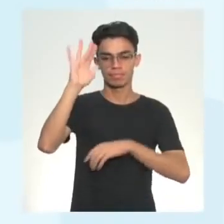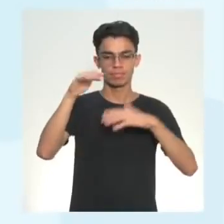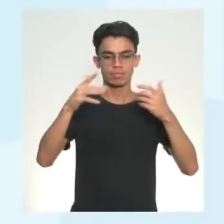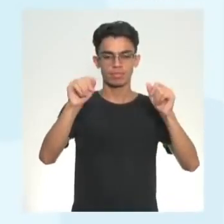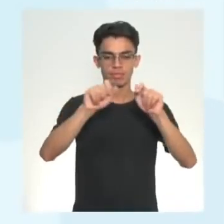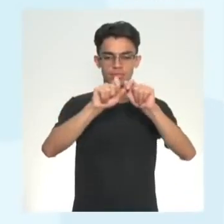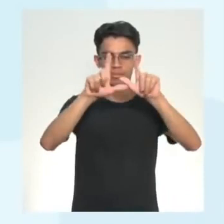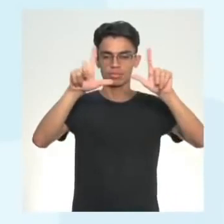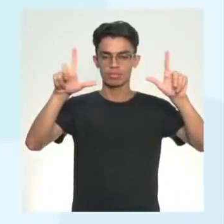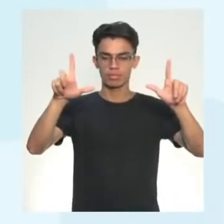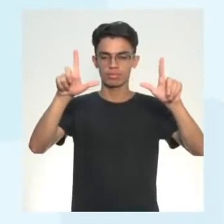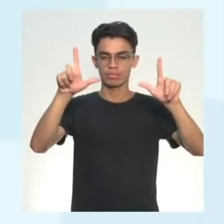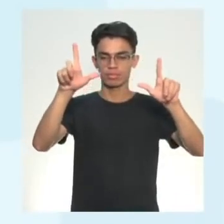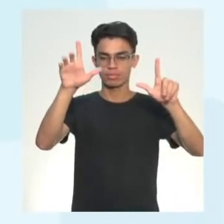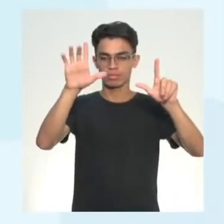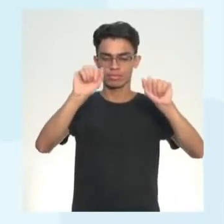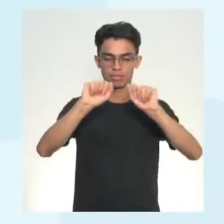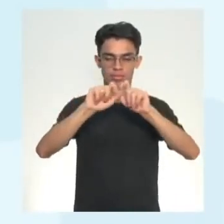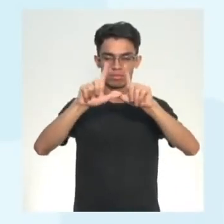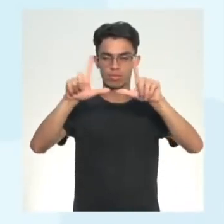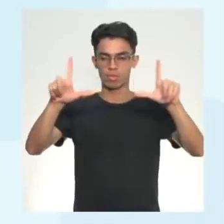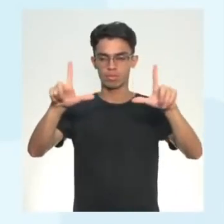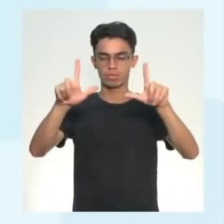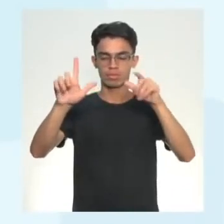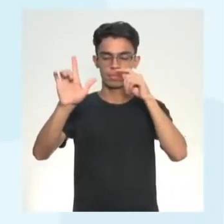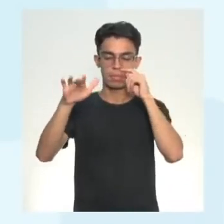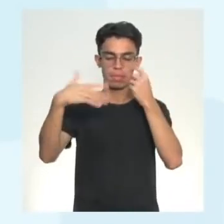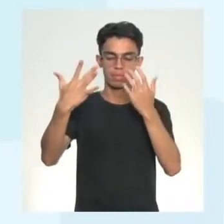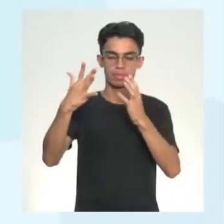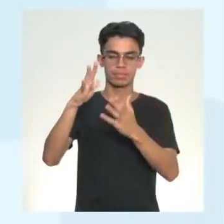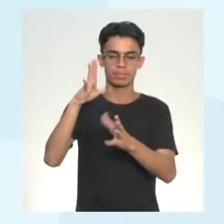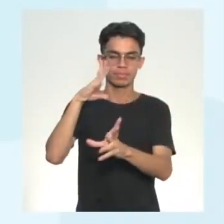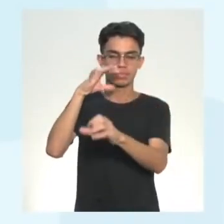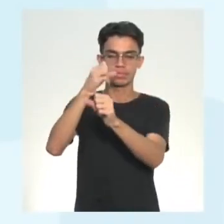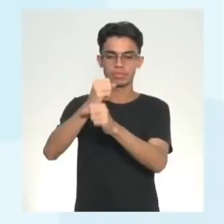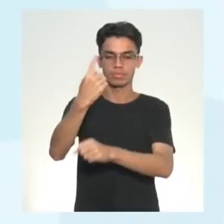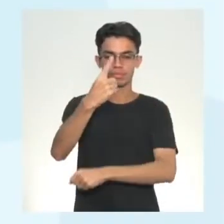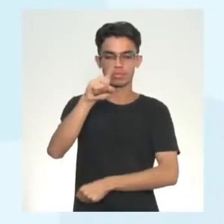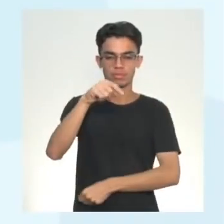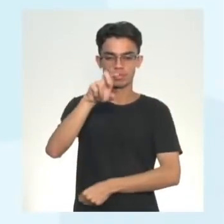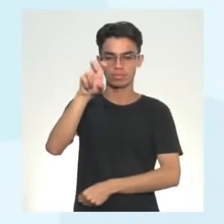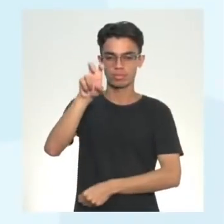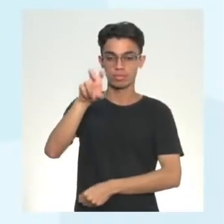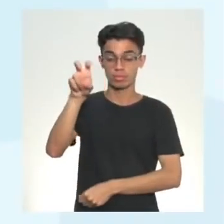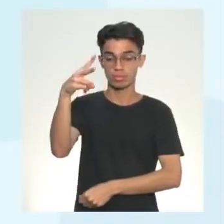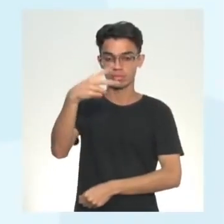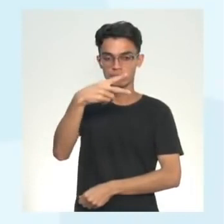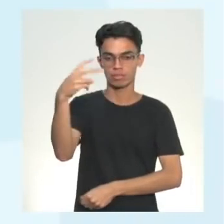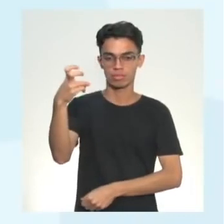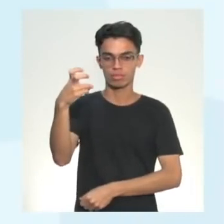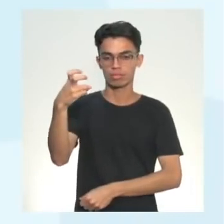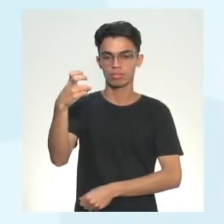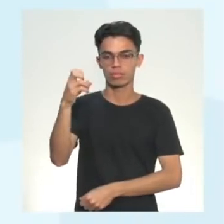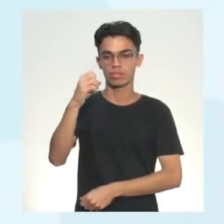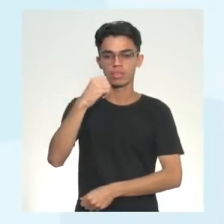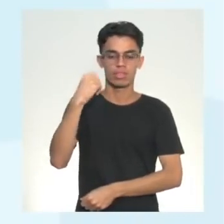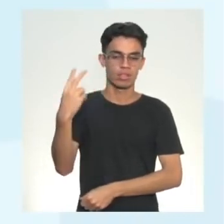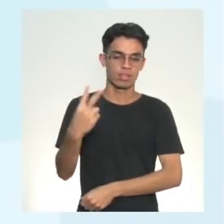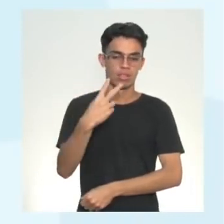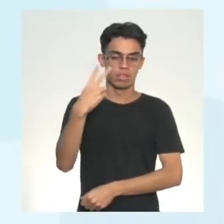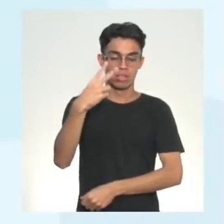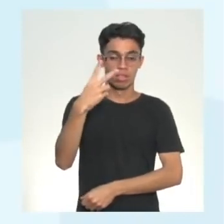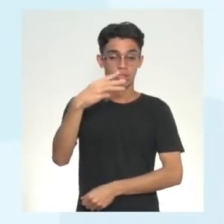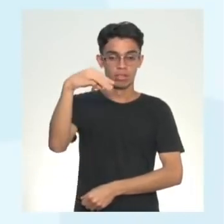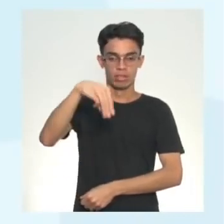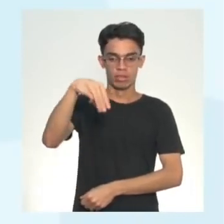lado da figura que vai ser ampliada. Então, eu tenho 1,5, que é igual o valor do ladinho